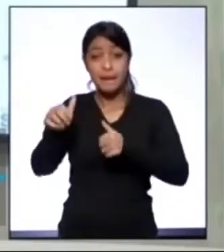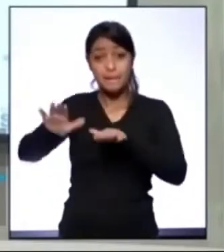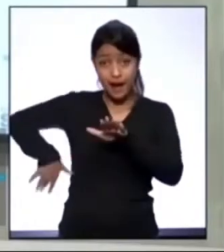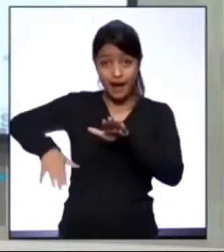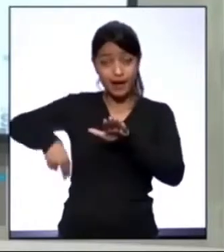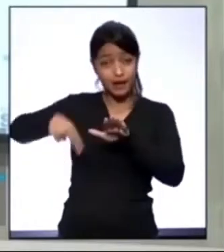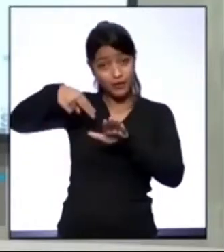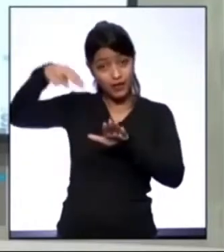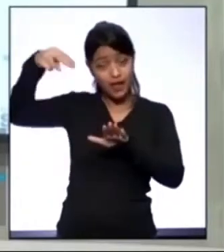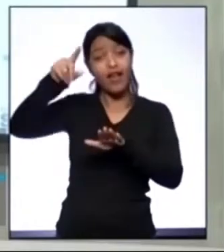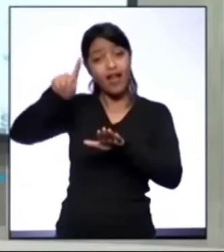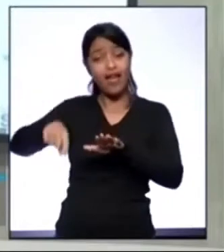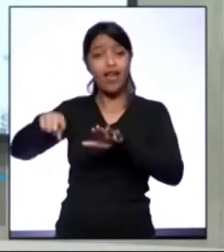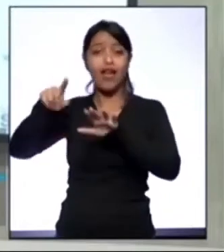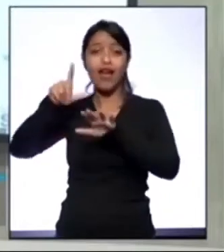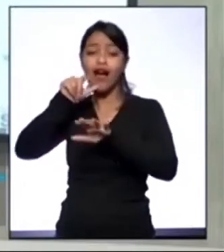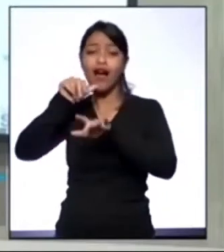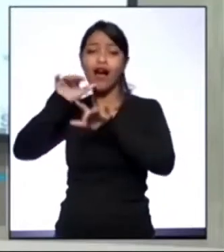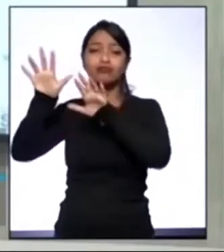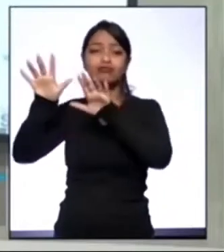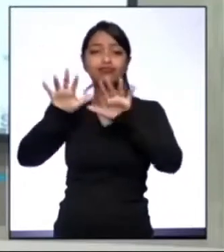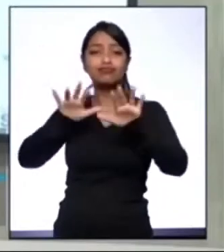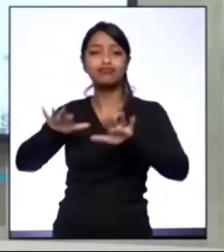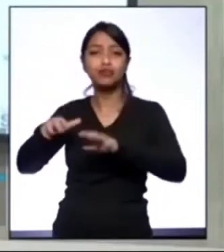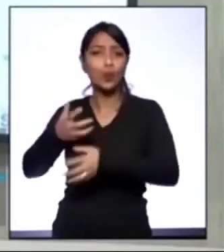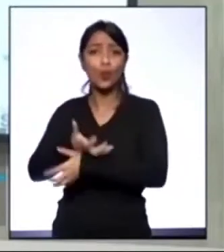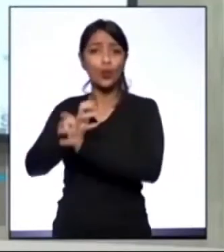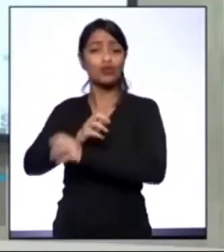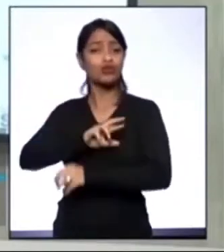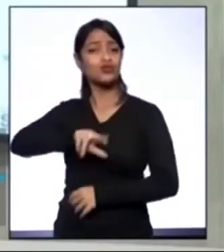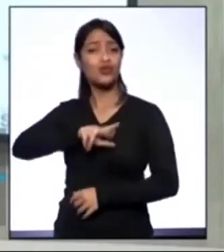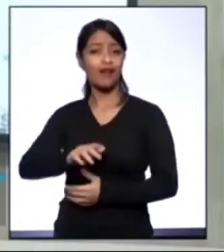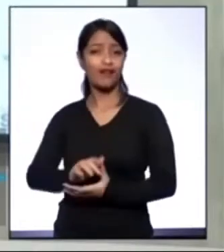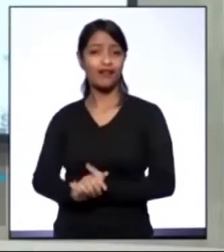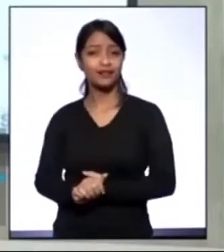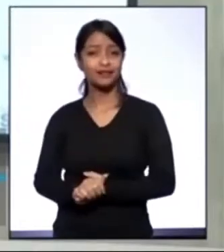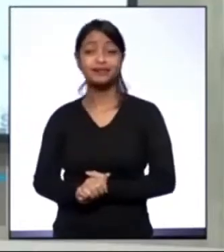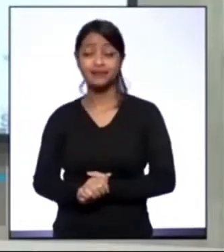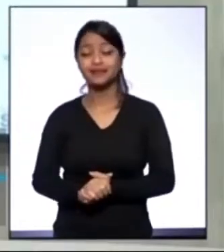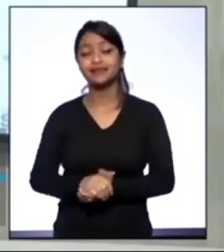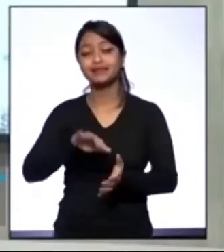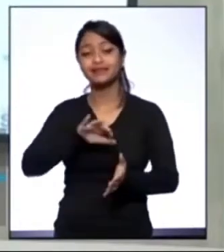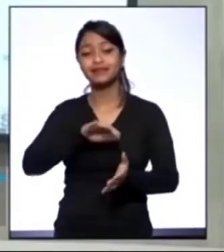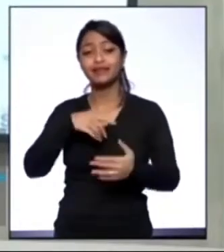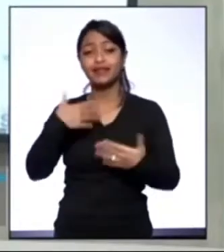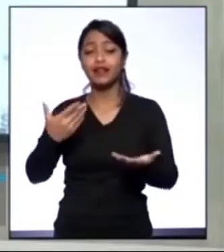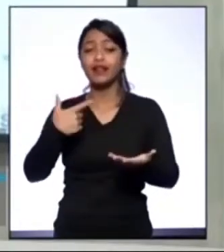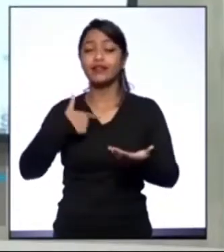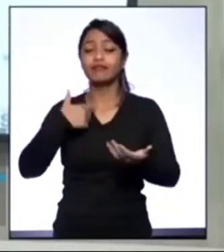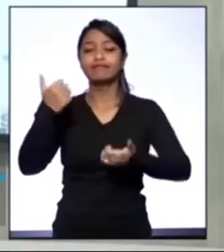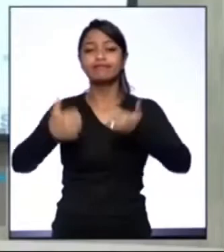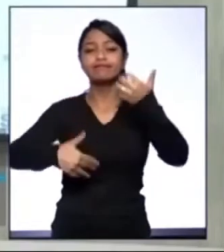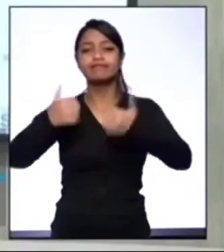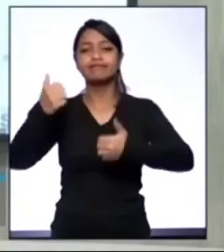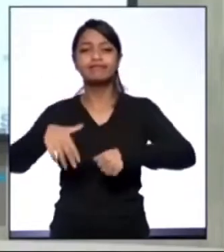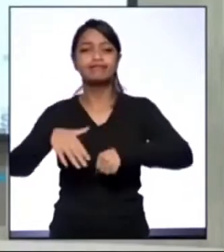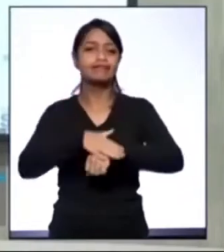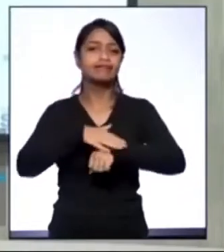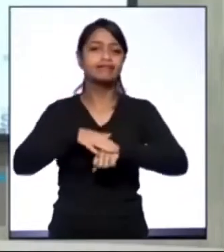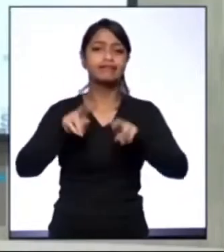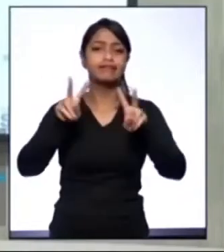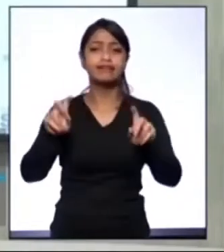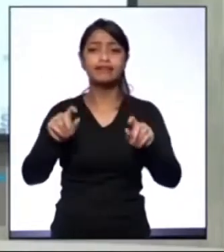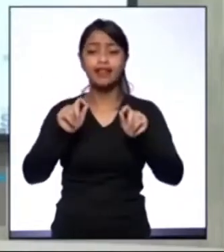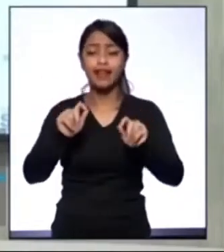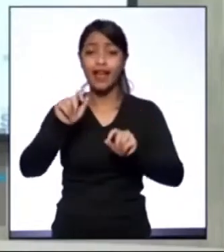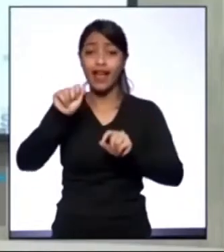úmido. Tudo bem? Bom, enfim, eu vou falar especificamente das massas de ar para dizer para vocês que a atuação